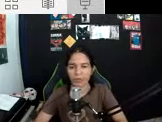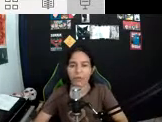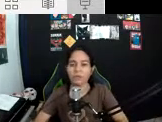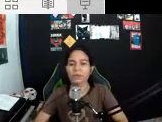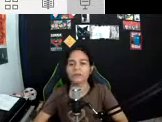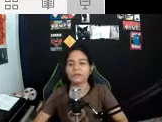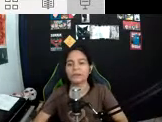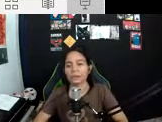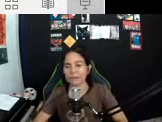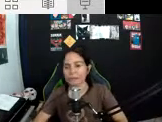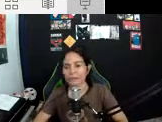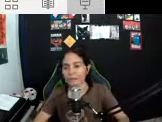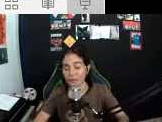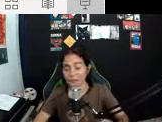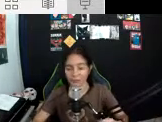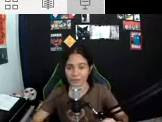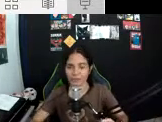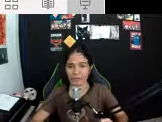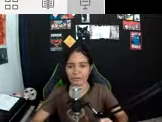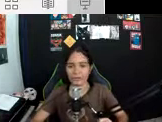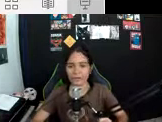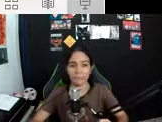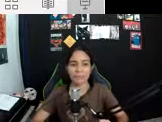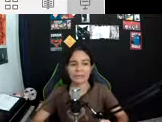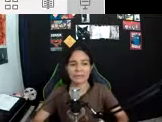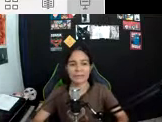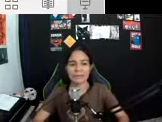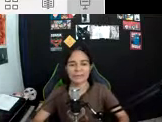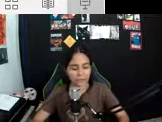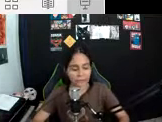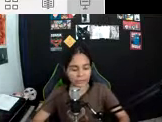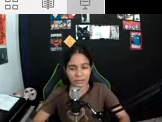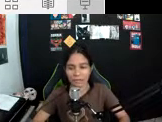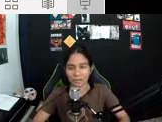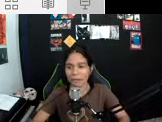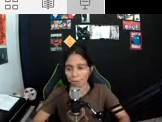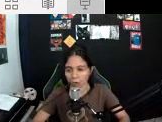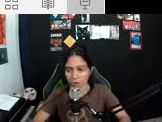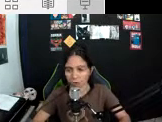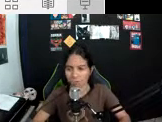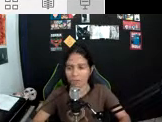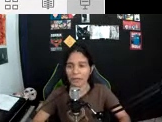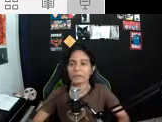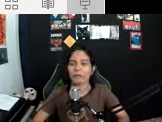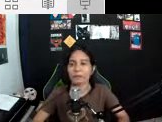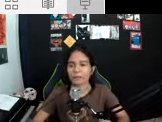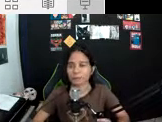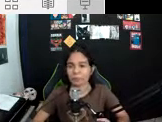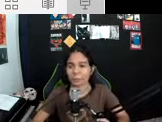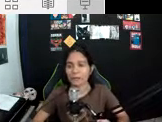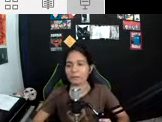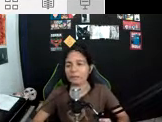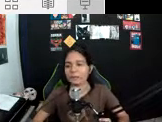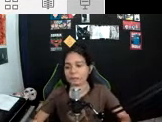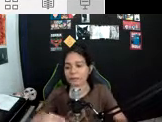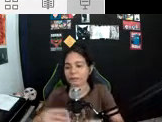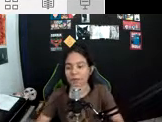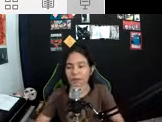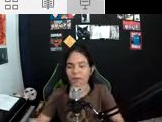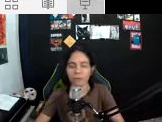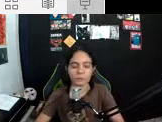da pessoa ou de seu representante legal, exceto iminente risco de morte. Então, vamos supor, teve